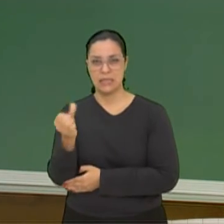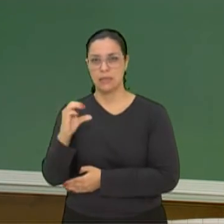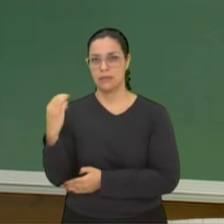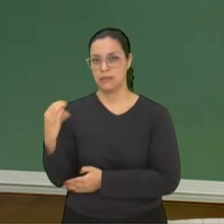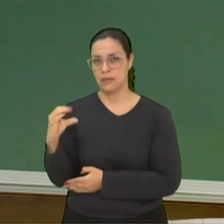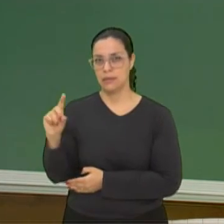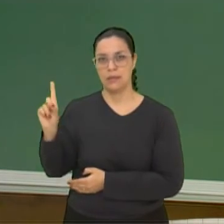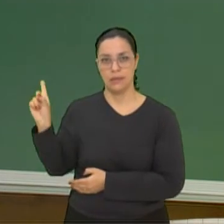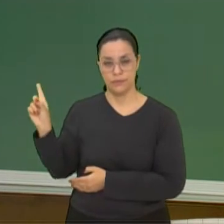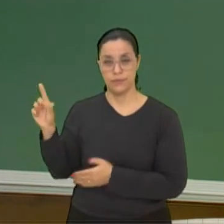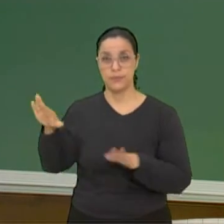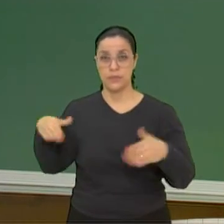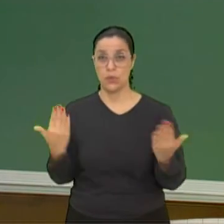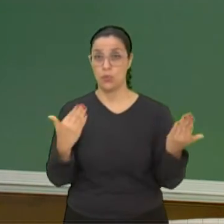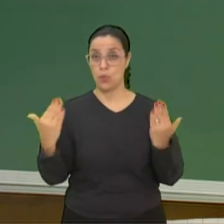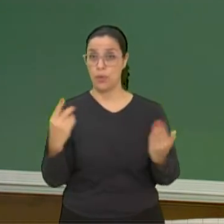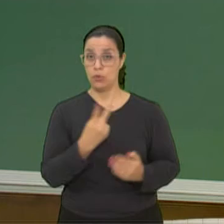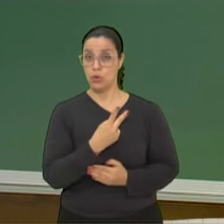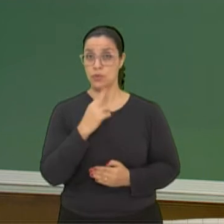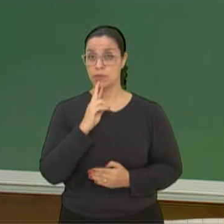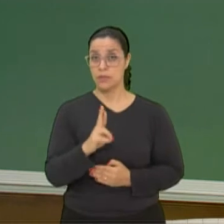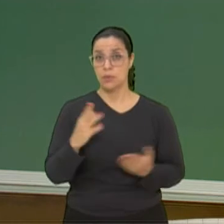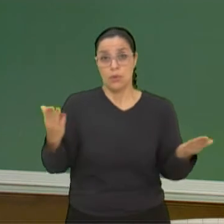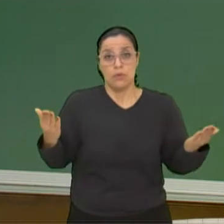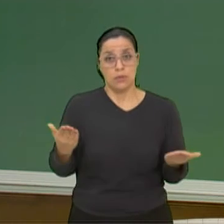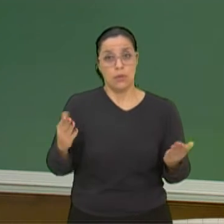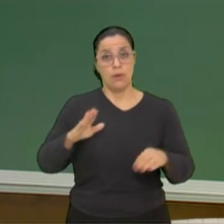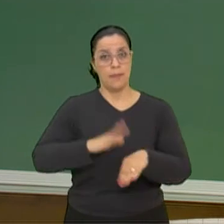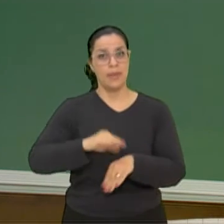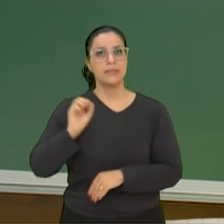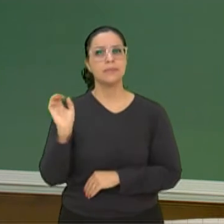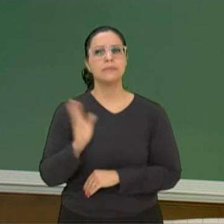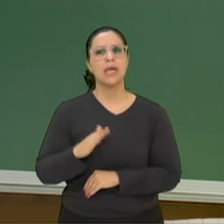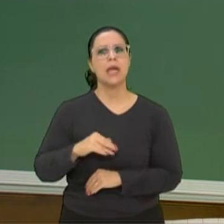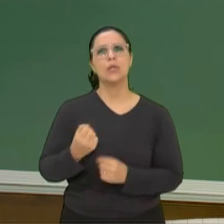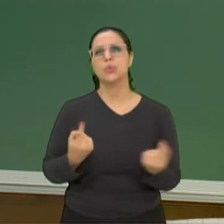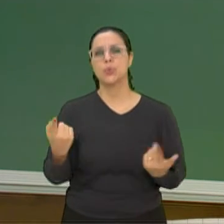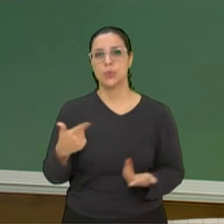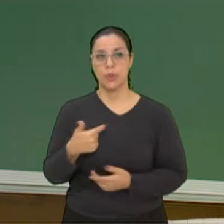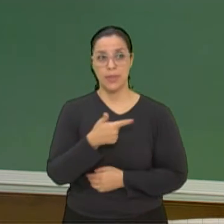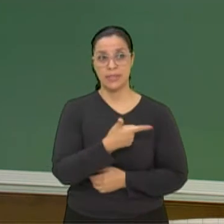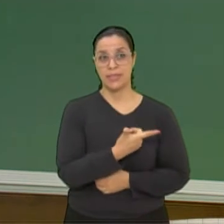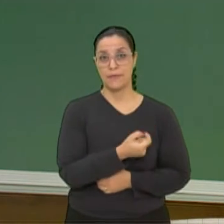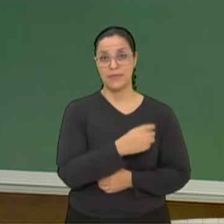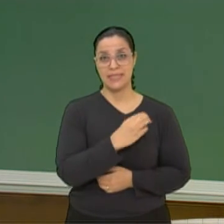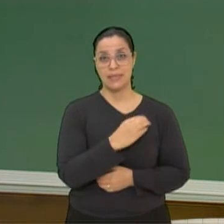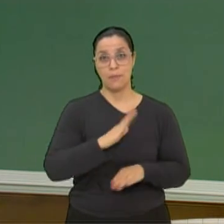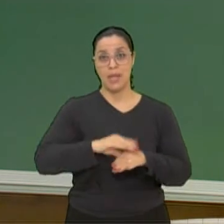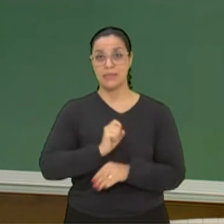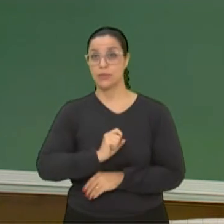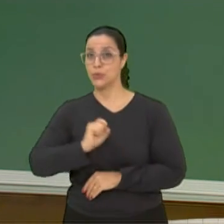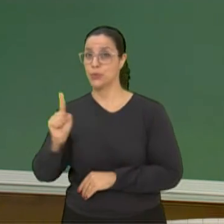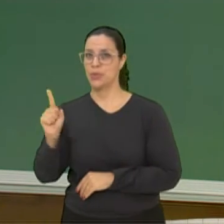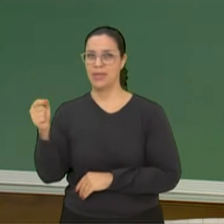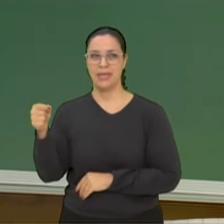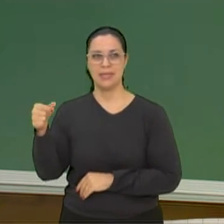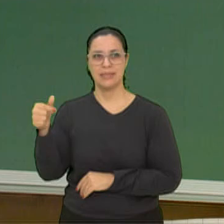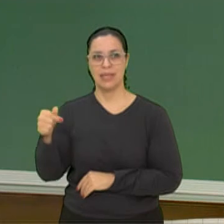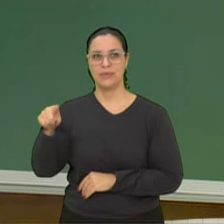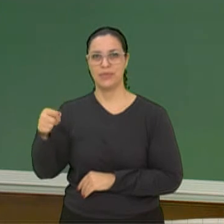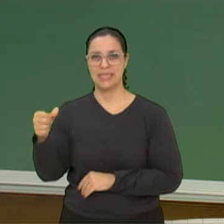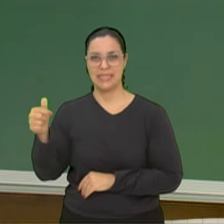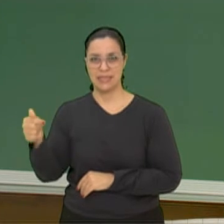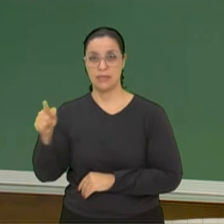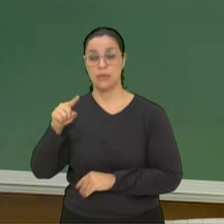7,76, ok? Comparando as duas respostas, né, aqui está 20 centavos mais caro do que lá. Então,